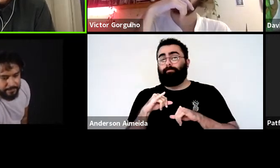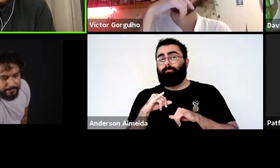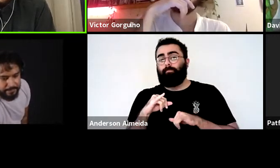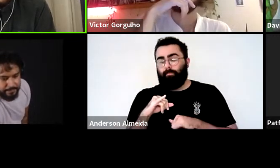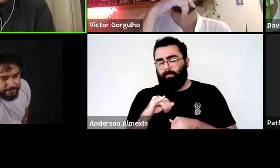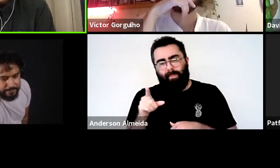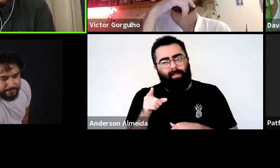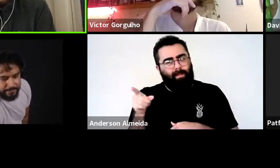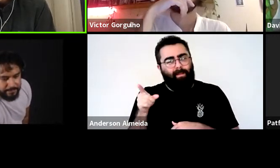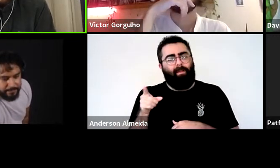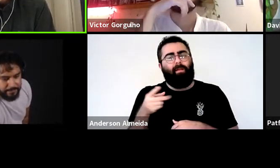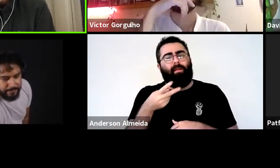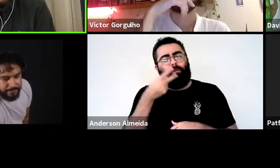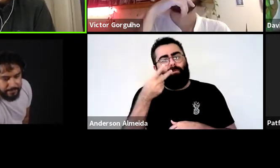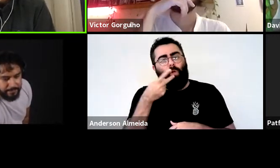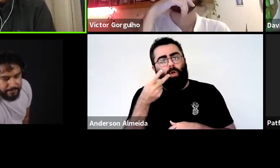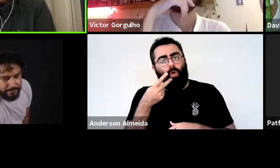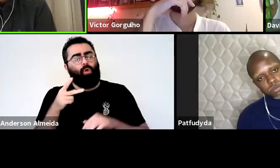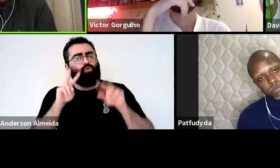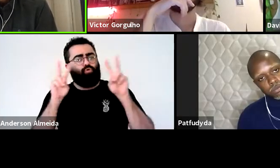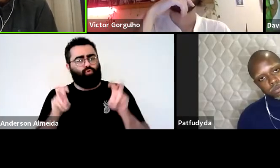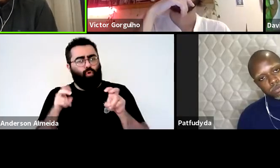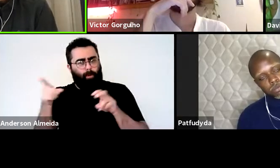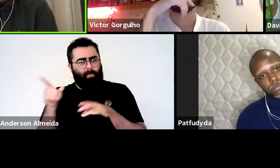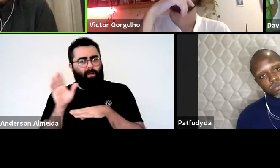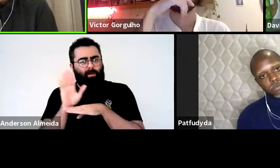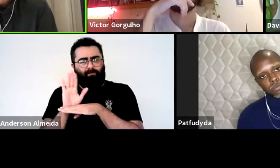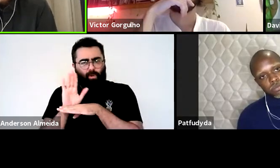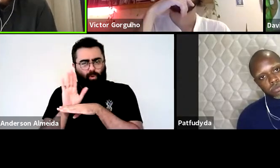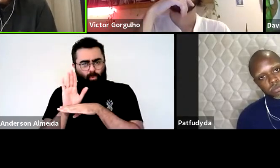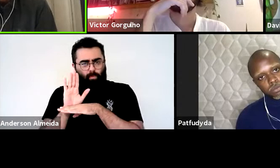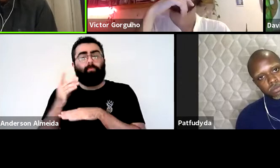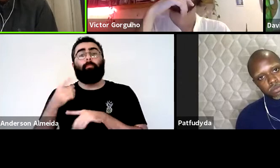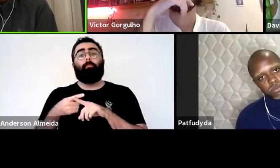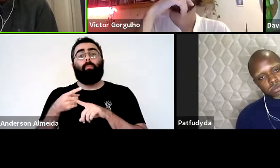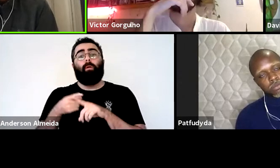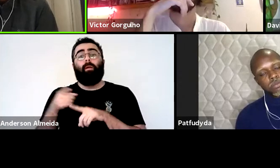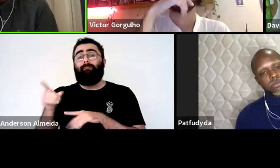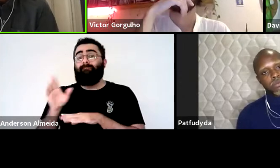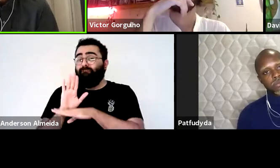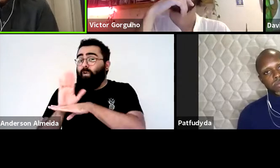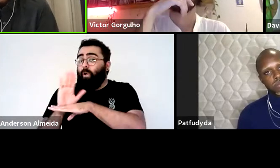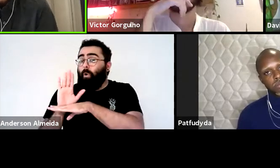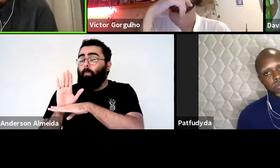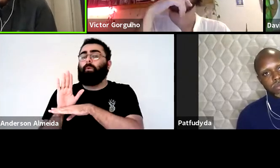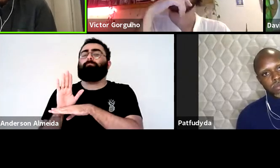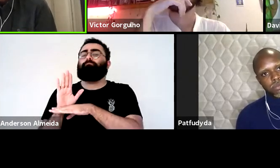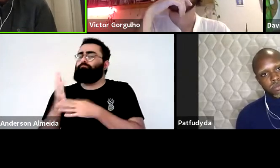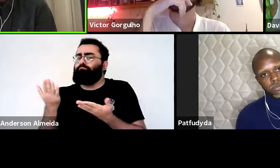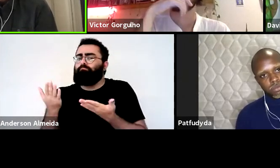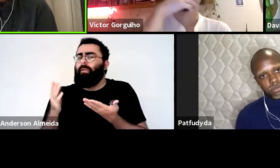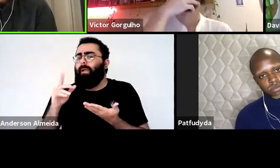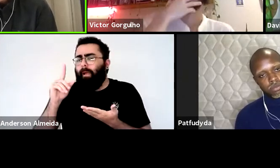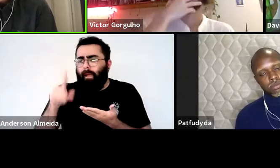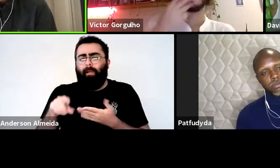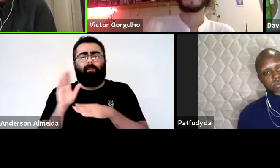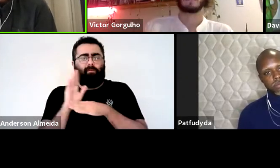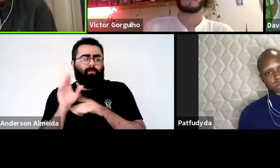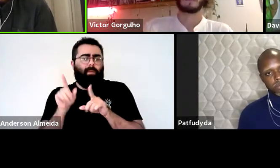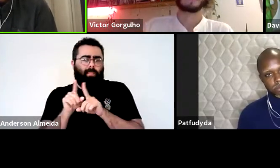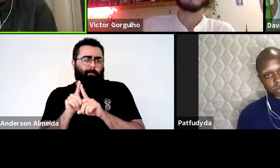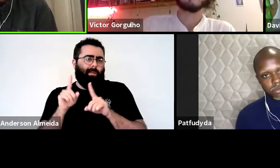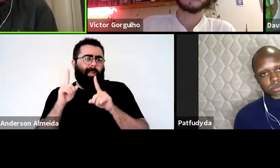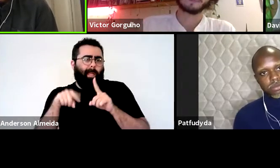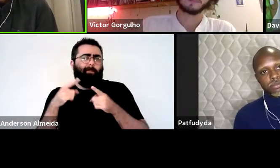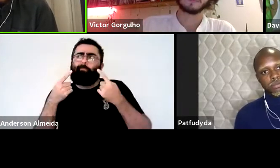falou, porque o filme é um filme. É um filme, é uma peça musical, é um